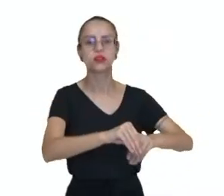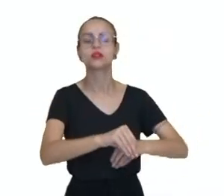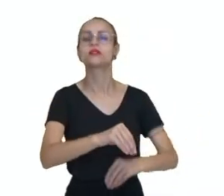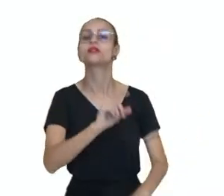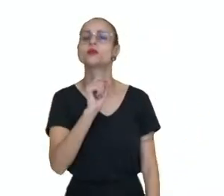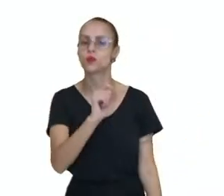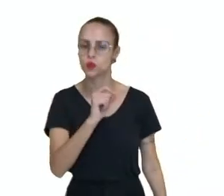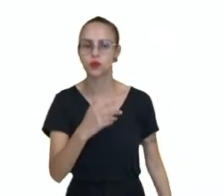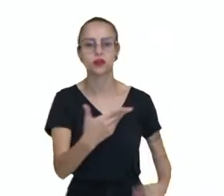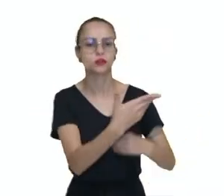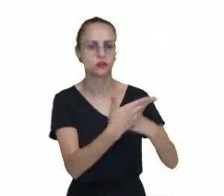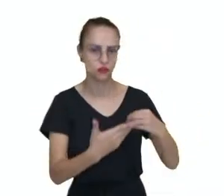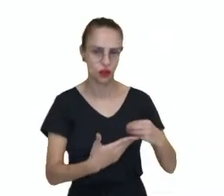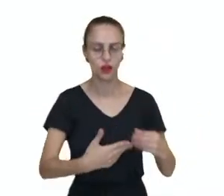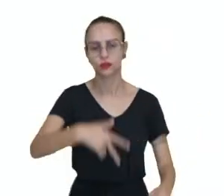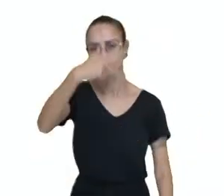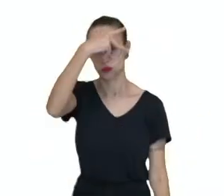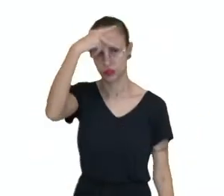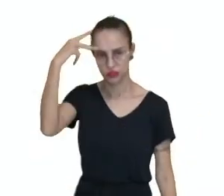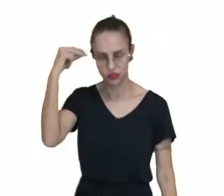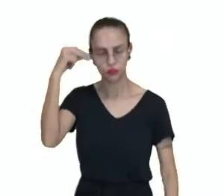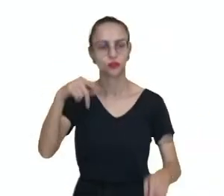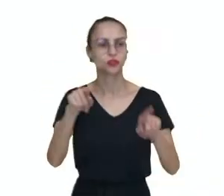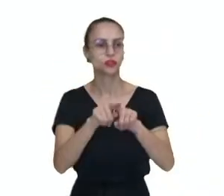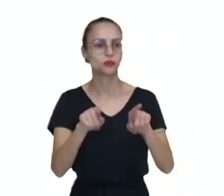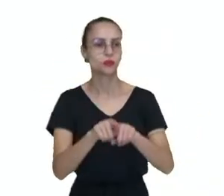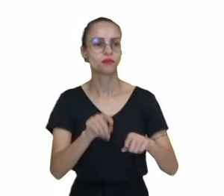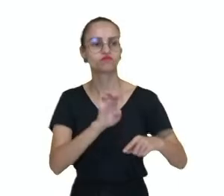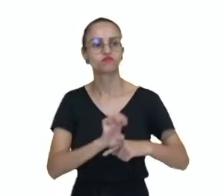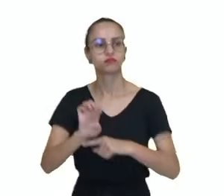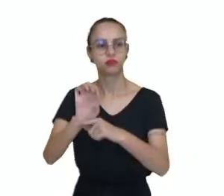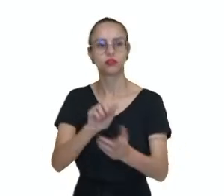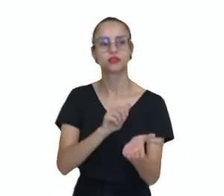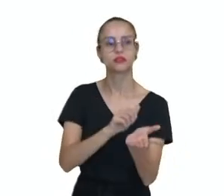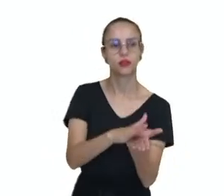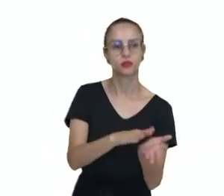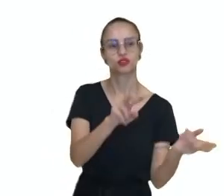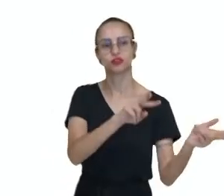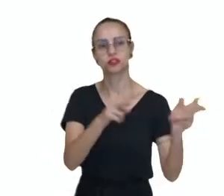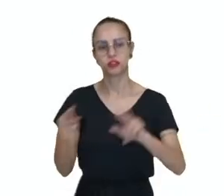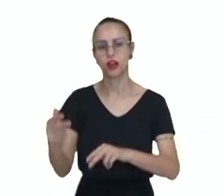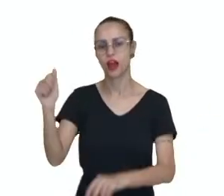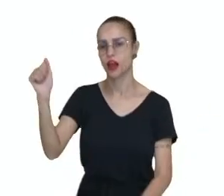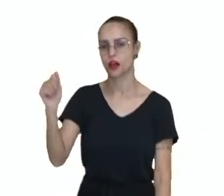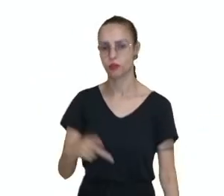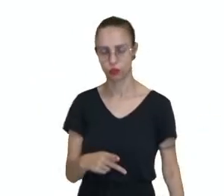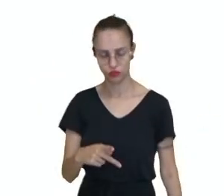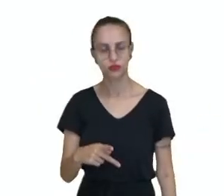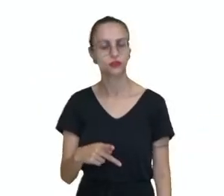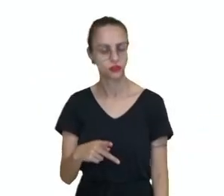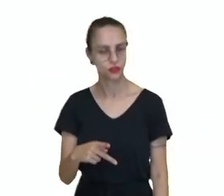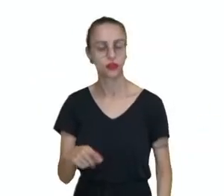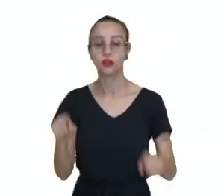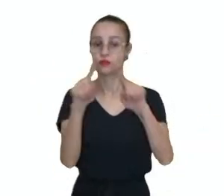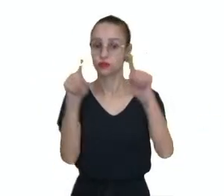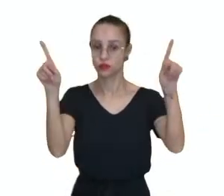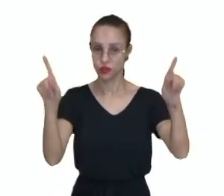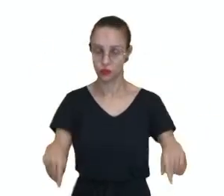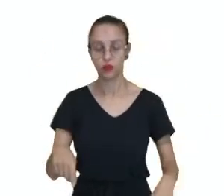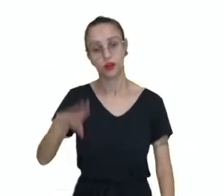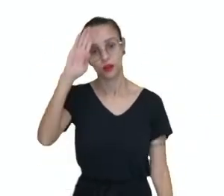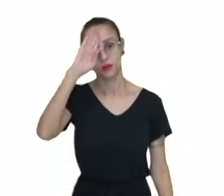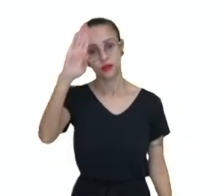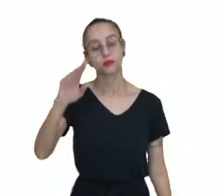então interferir nos estados e municípios. Demitir, transferir e até aposentar funcionários públicos,